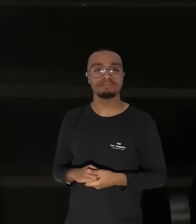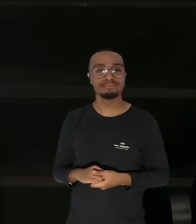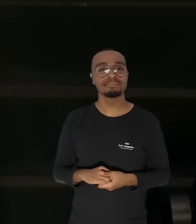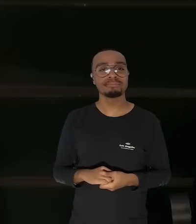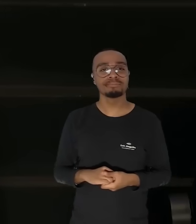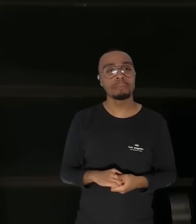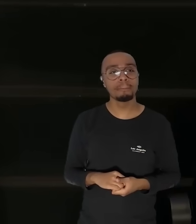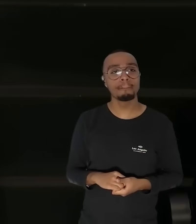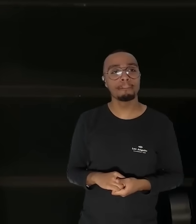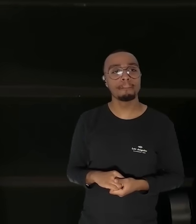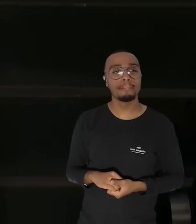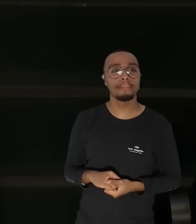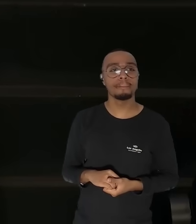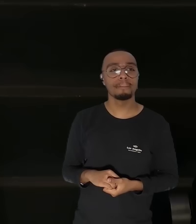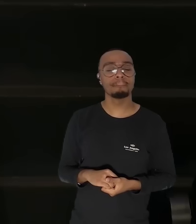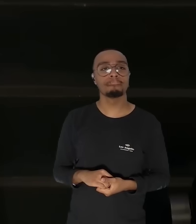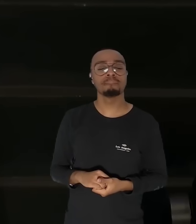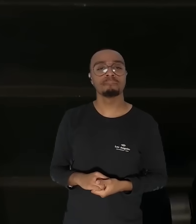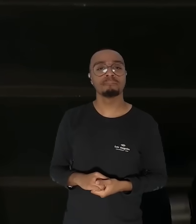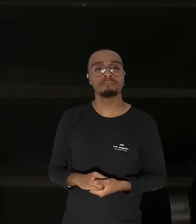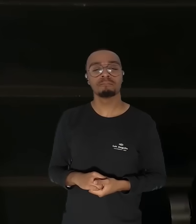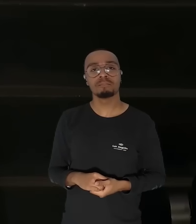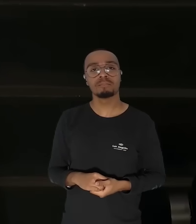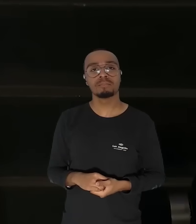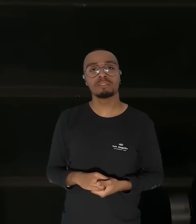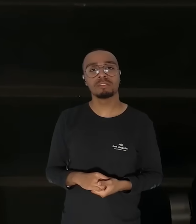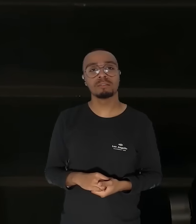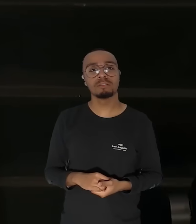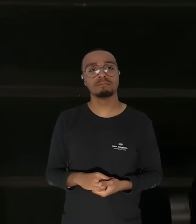se você passar por luta, você nunca vai passar sozinho.